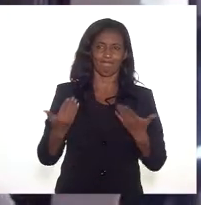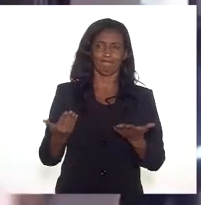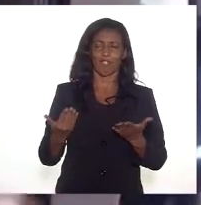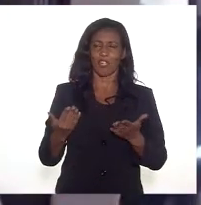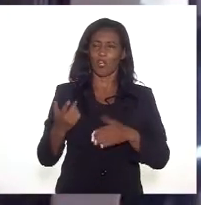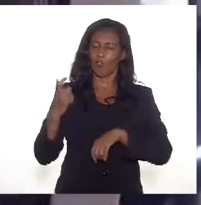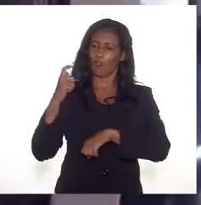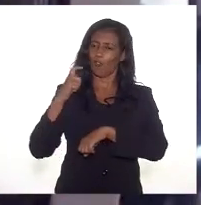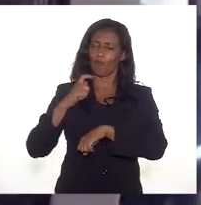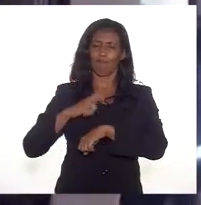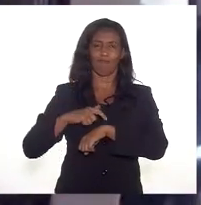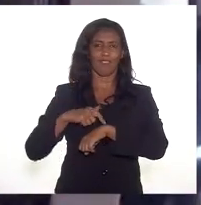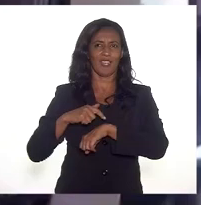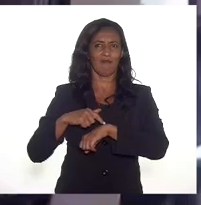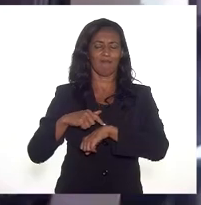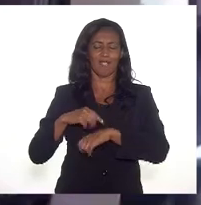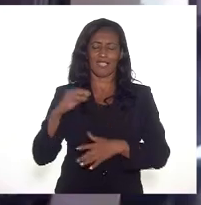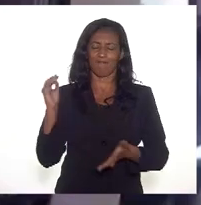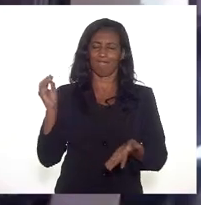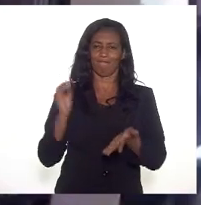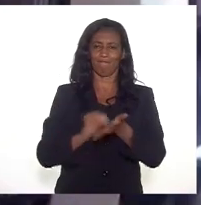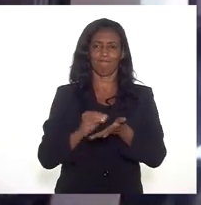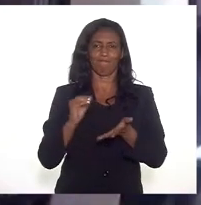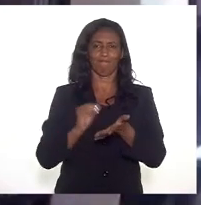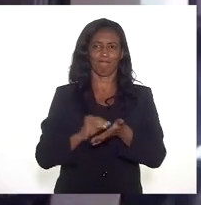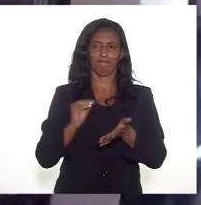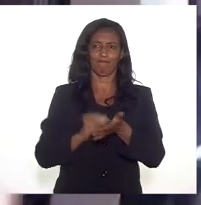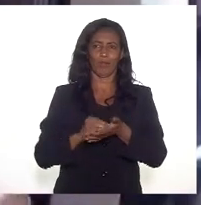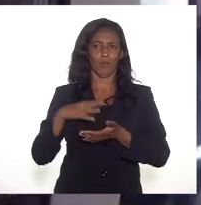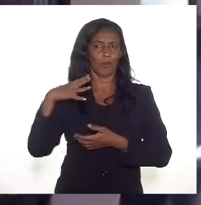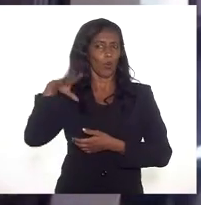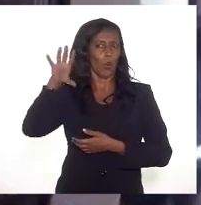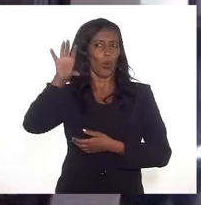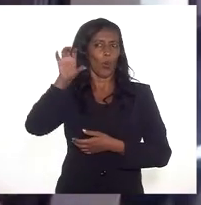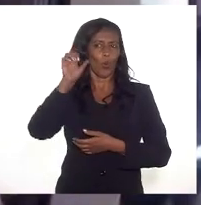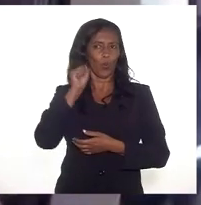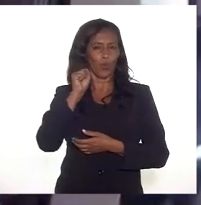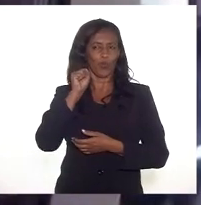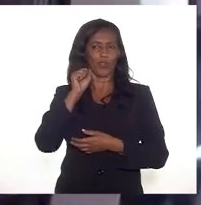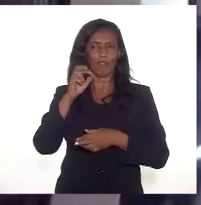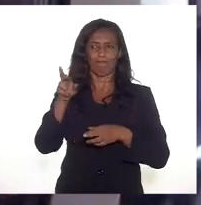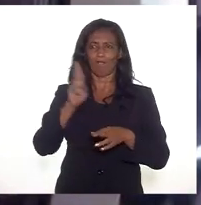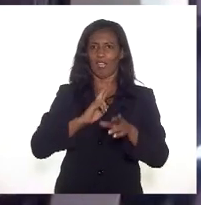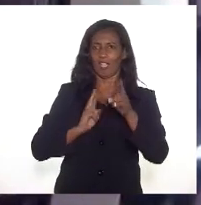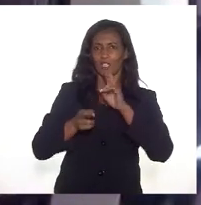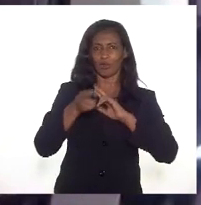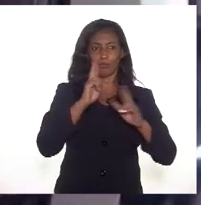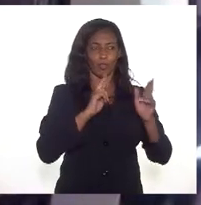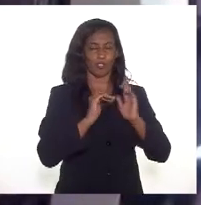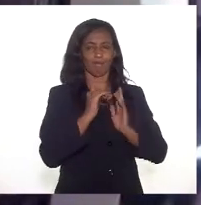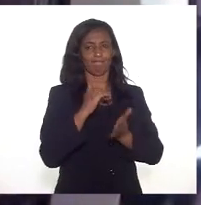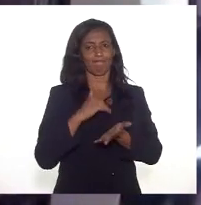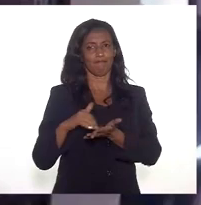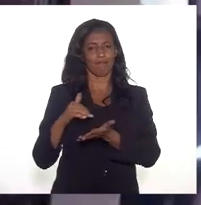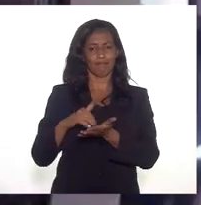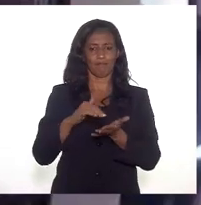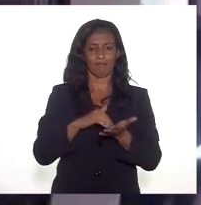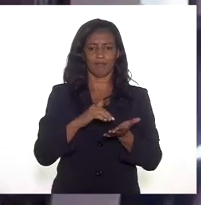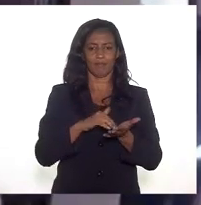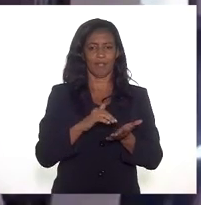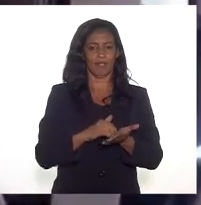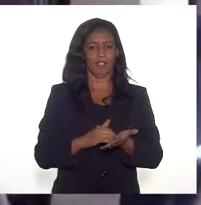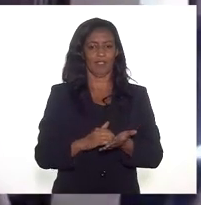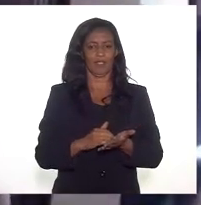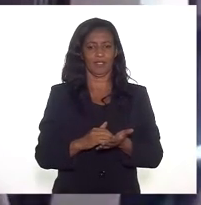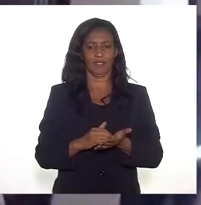foi o tempo suficiente para ouvir, pelo menos, respostas da secretária